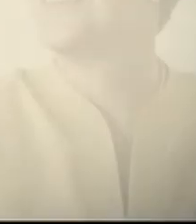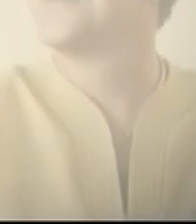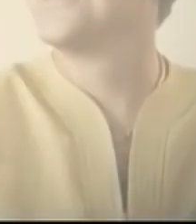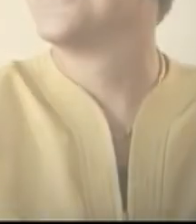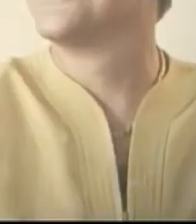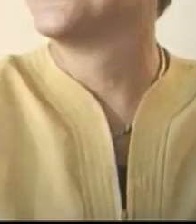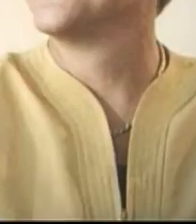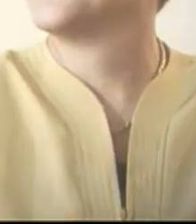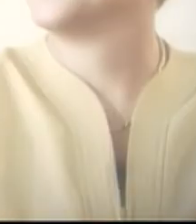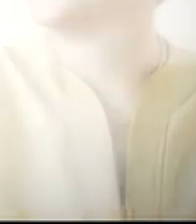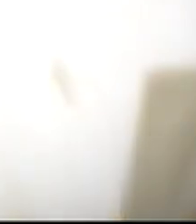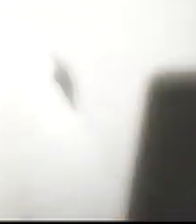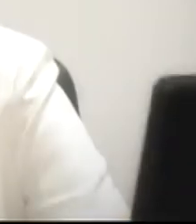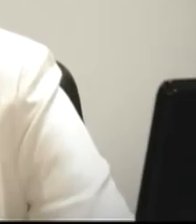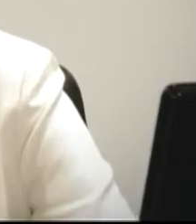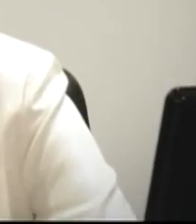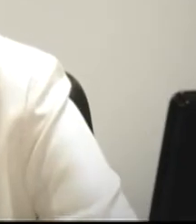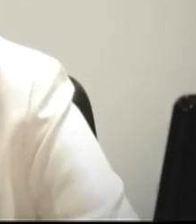o